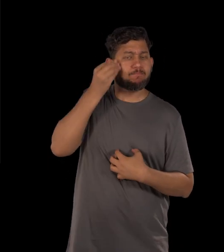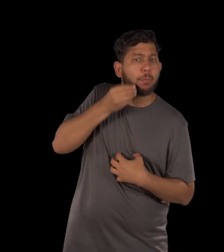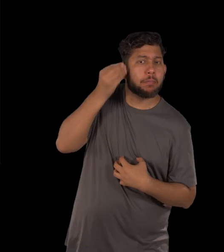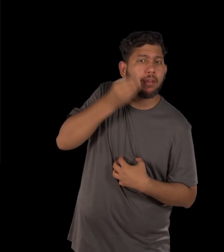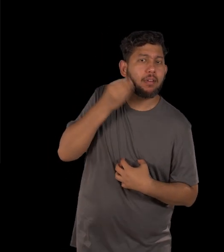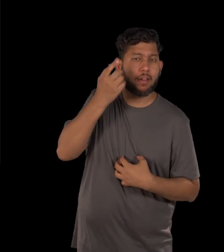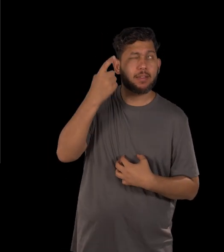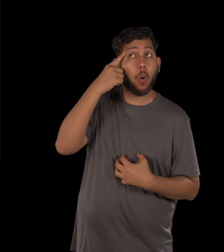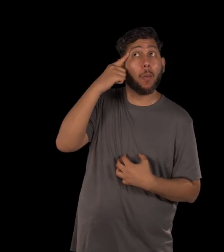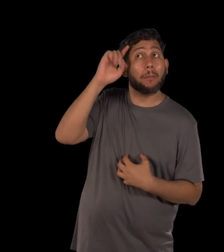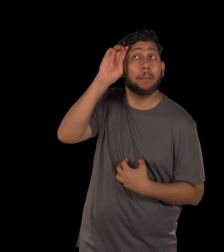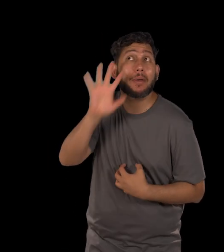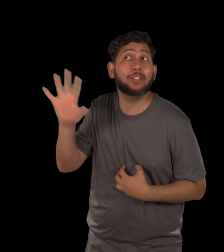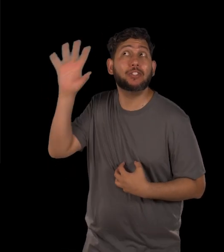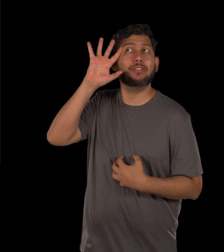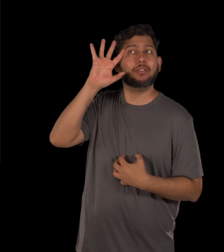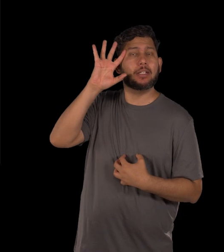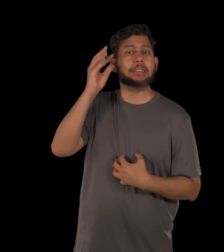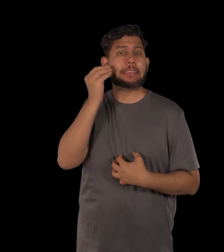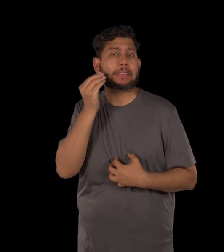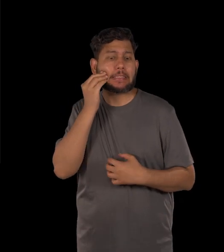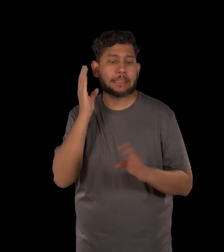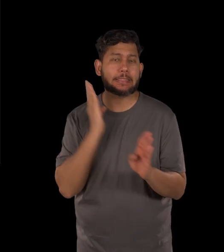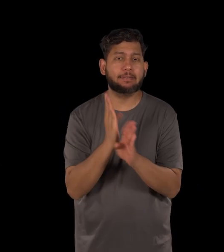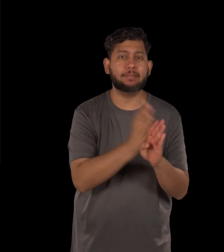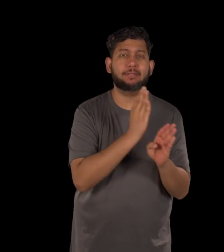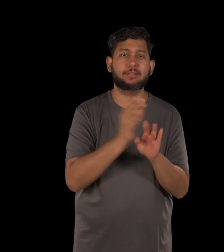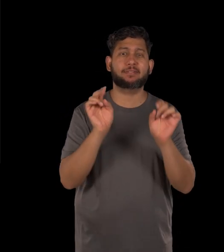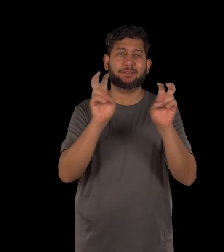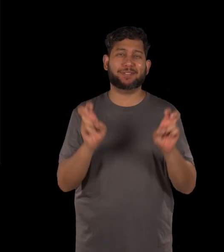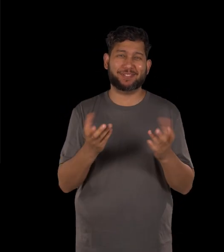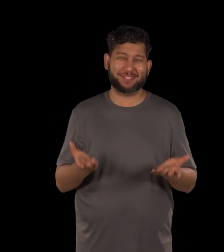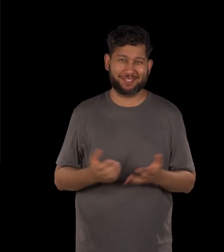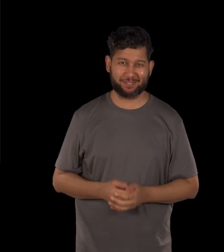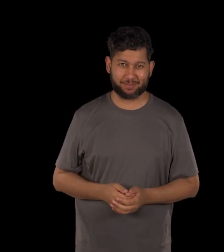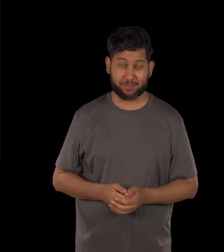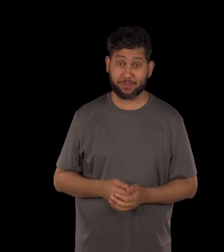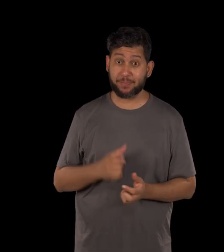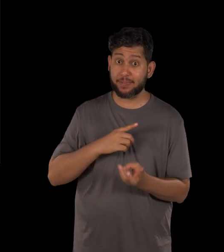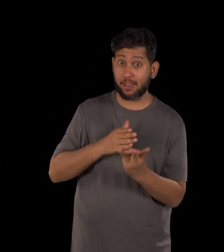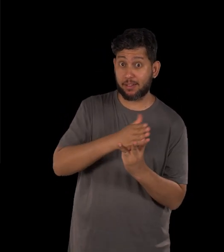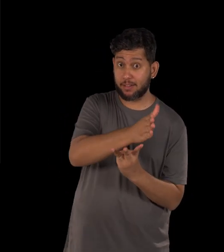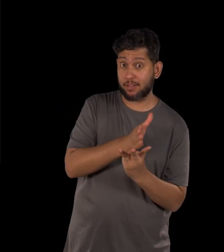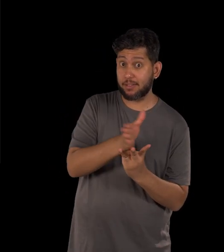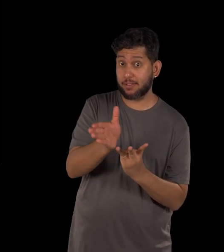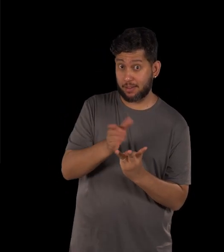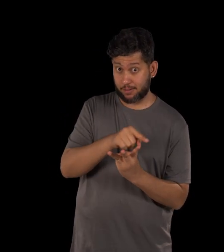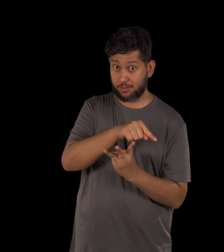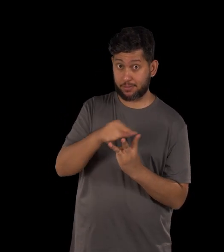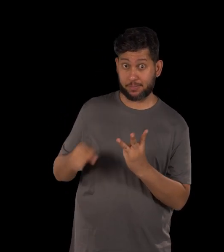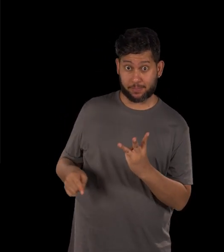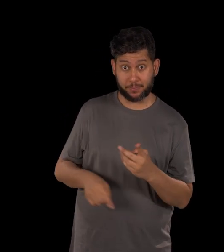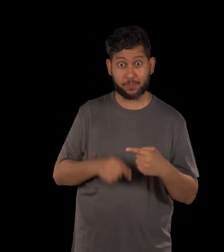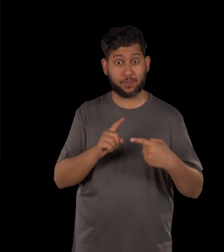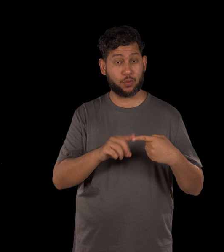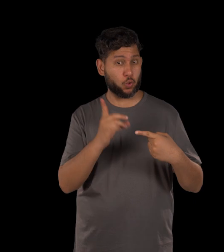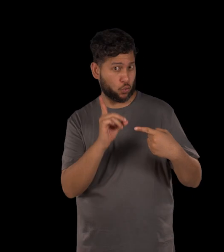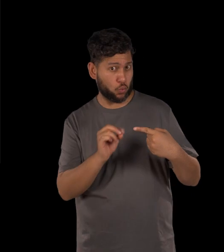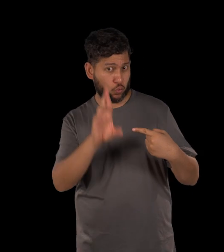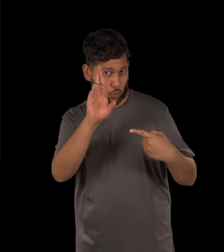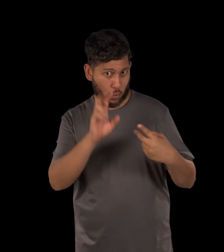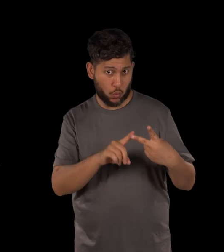uma conclusão partindo de uma ideia generalista sobre um determinado assunto. 3 classes eram formadas